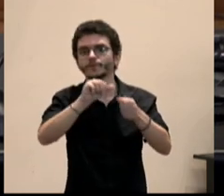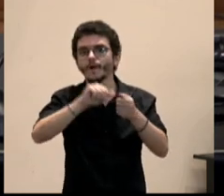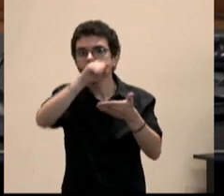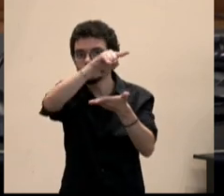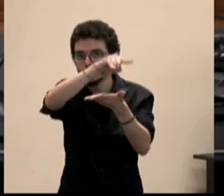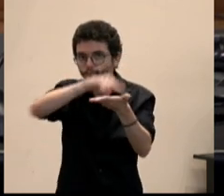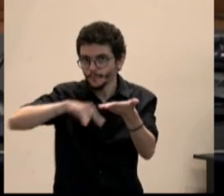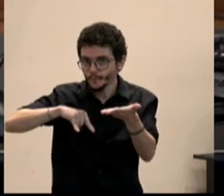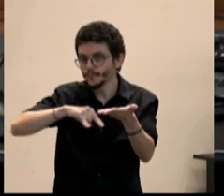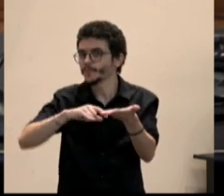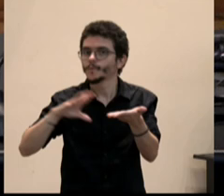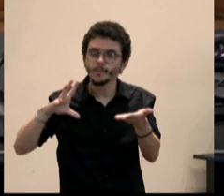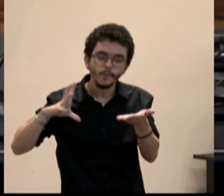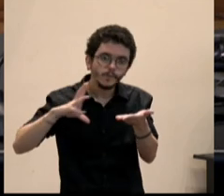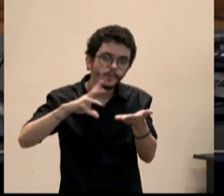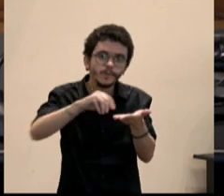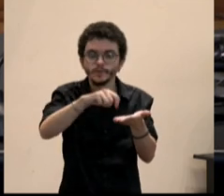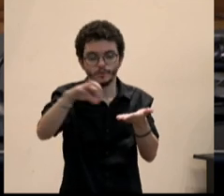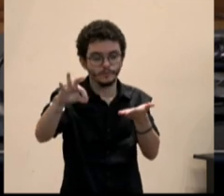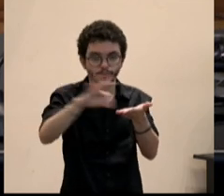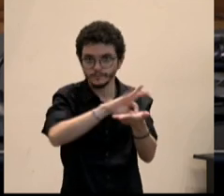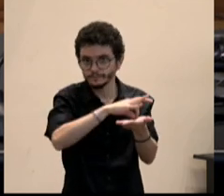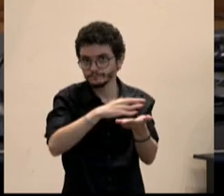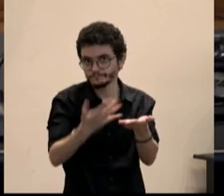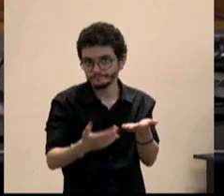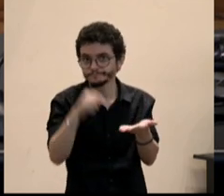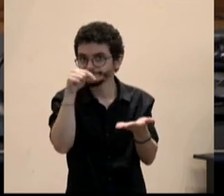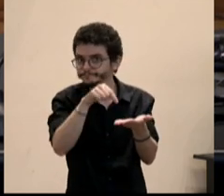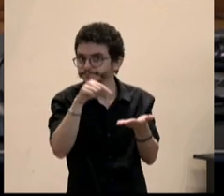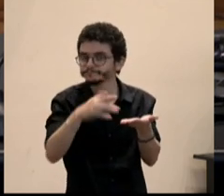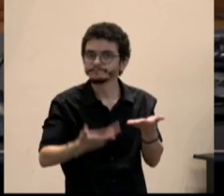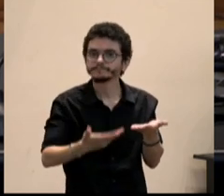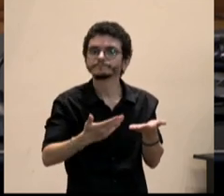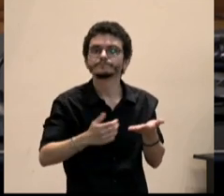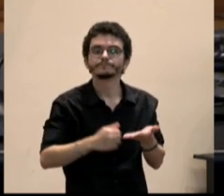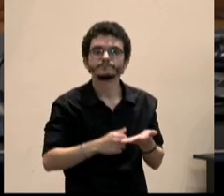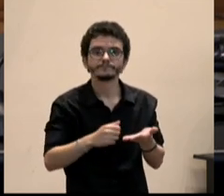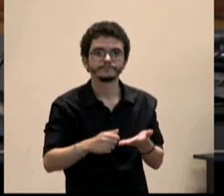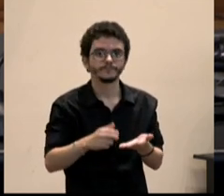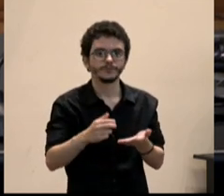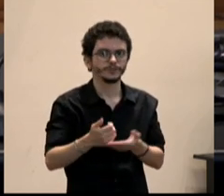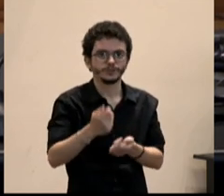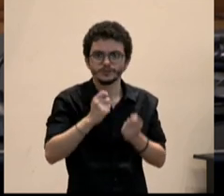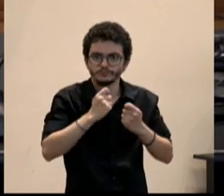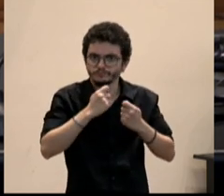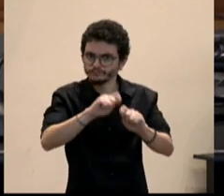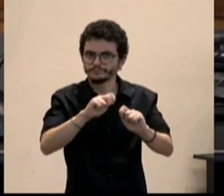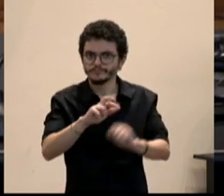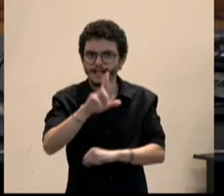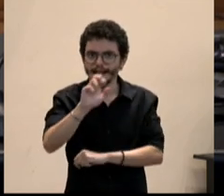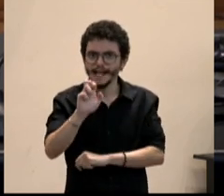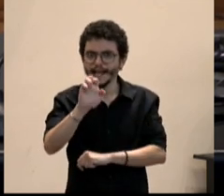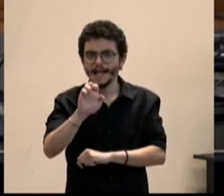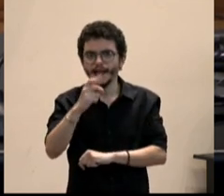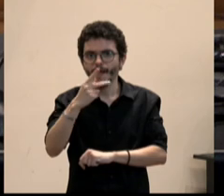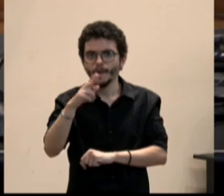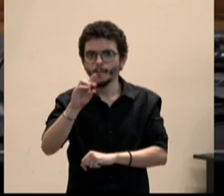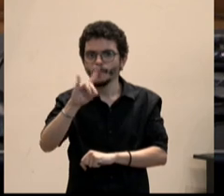documento, todo mundo assinou esse documento de repúdio à atitude do